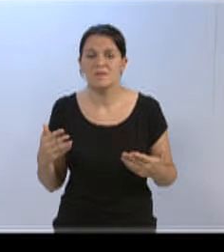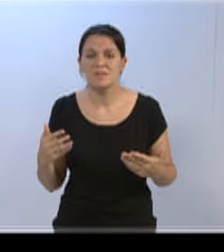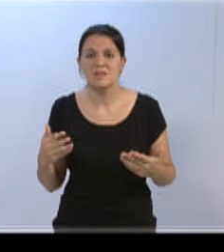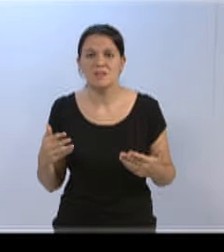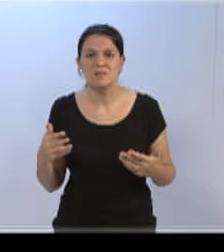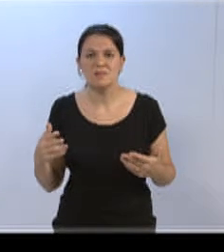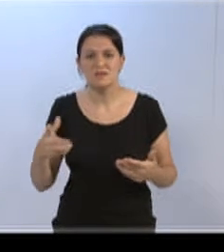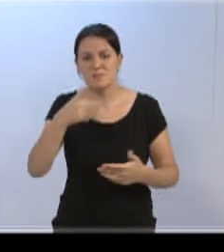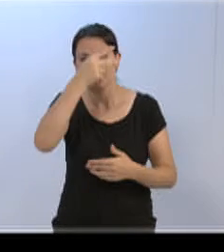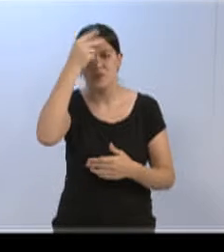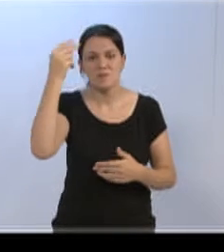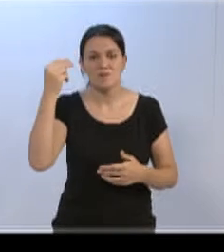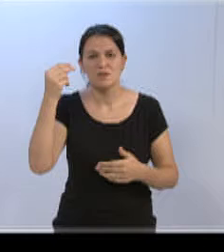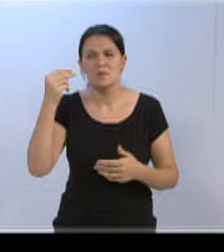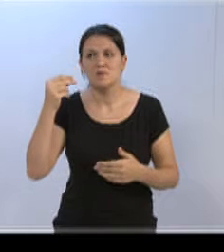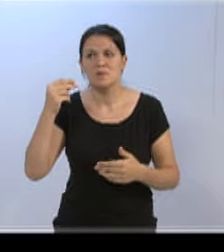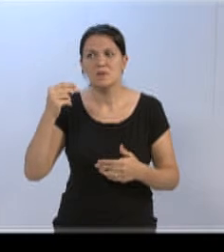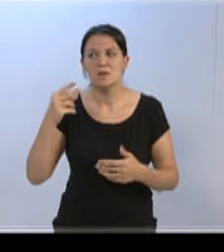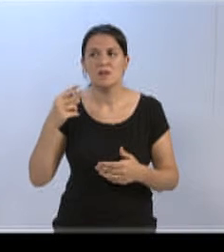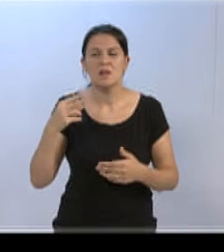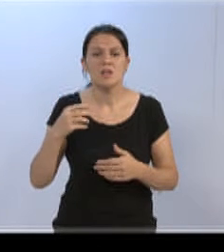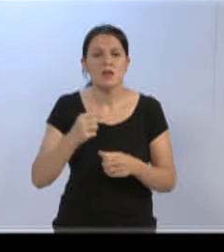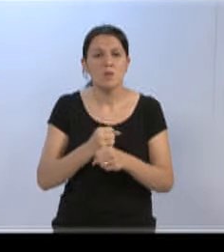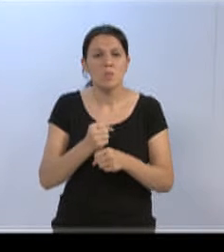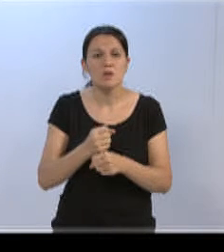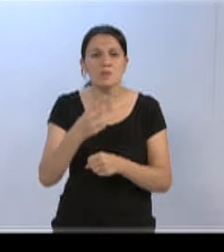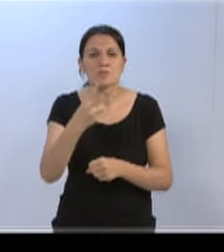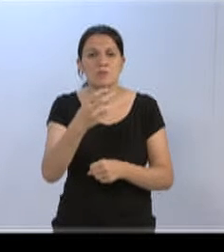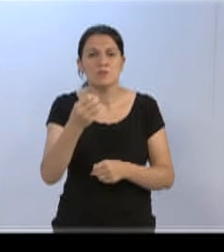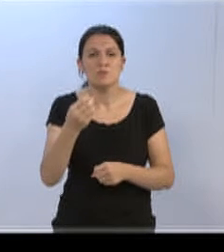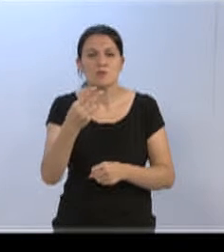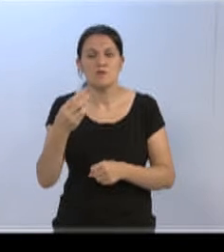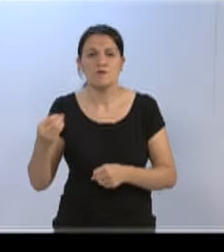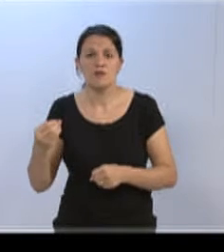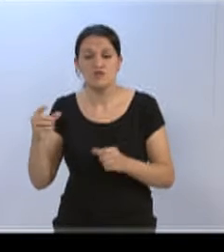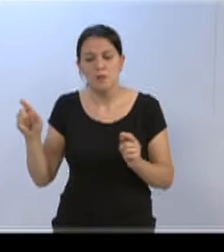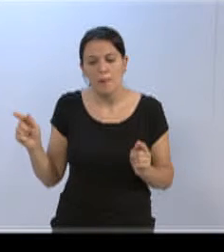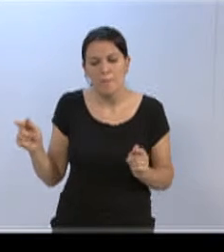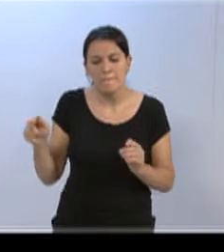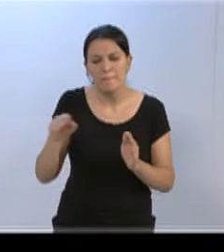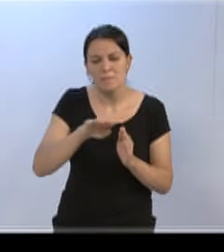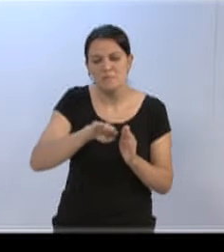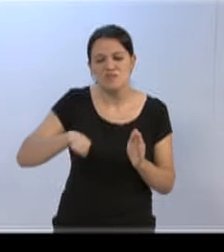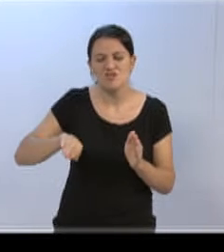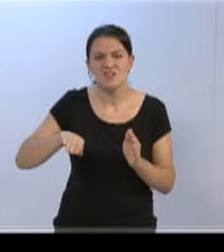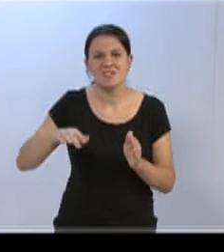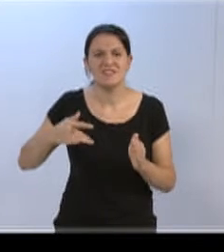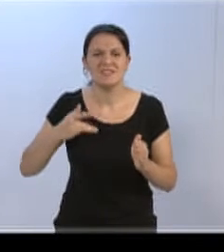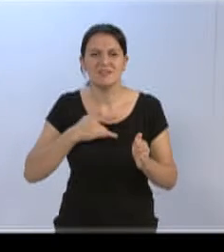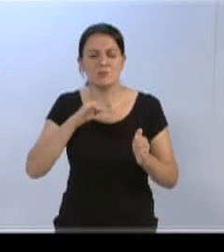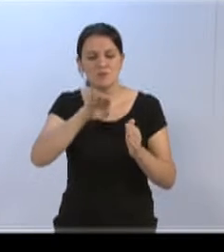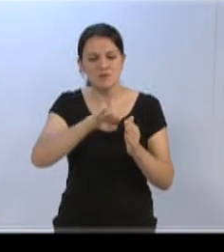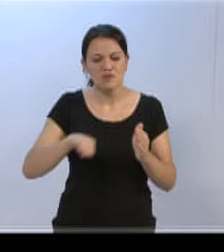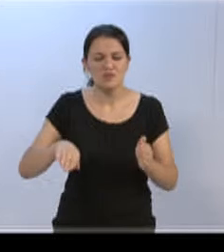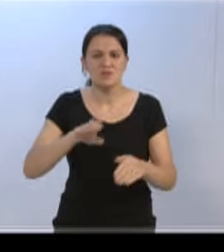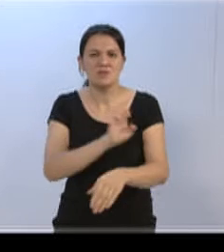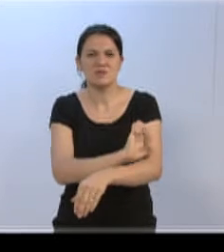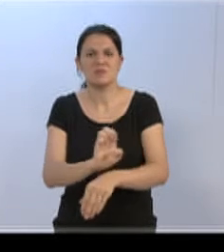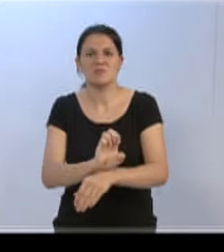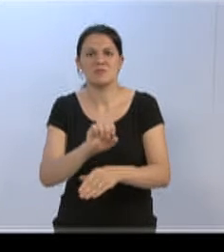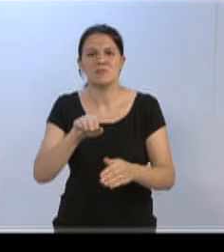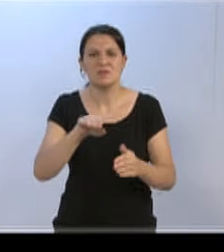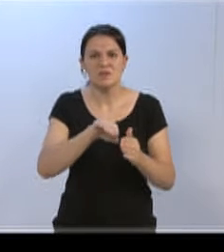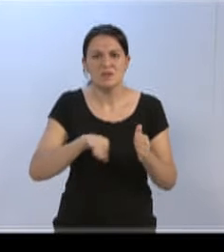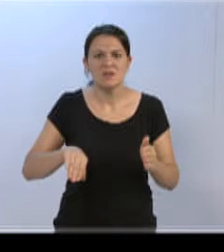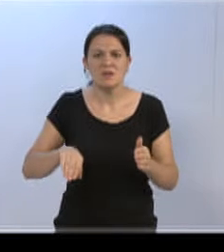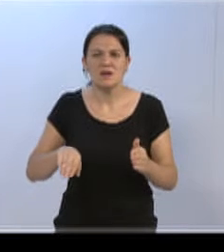da Prefeitura lá em 2020. Ou seja, 20 milhões de reais a menos em educação, 20 milhões de reais a menos em saúde, enfim. Diante